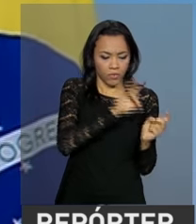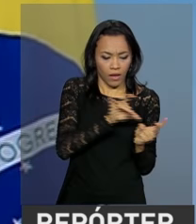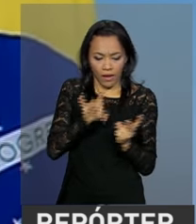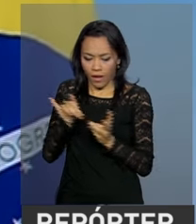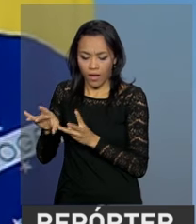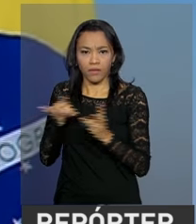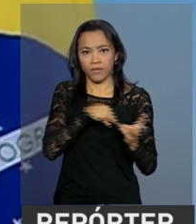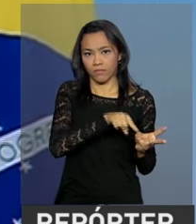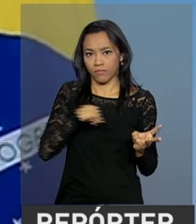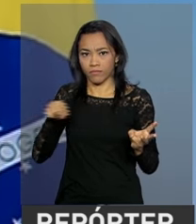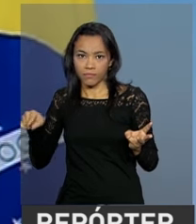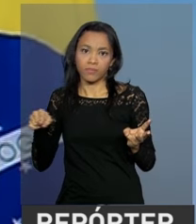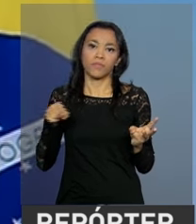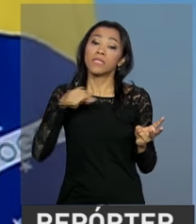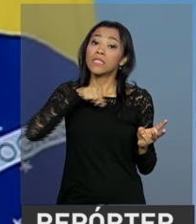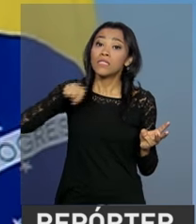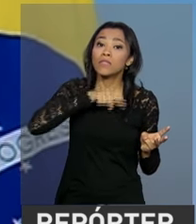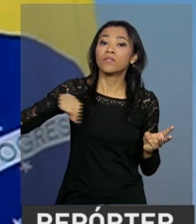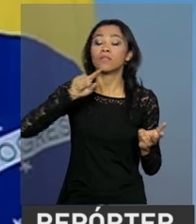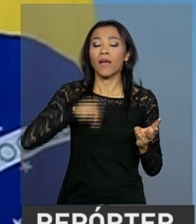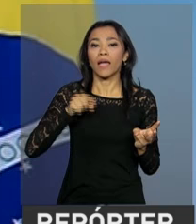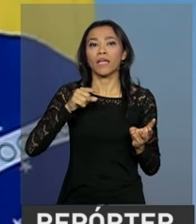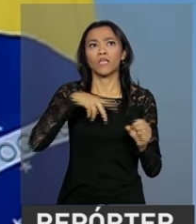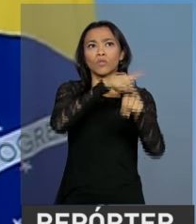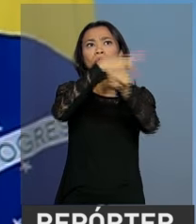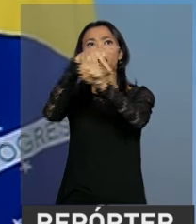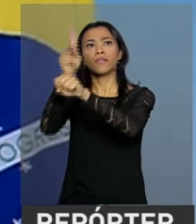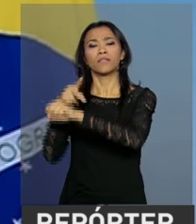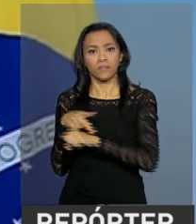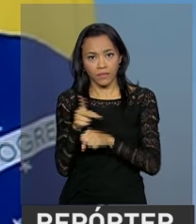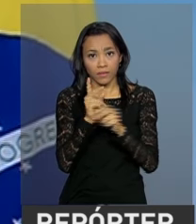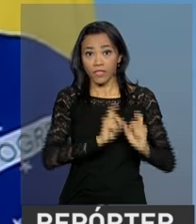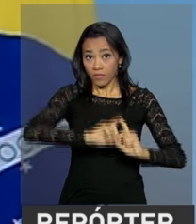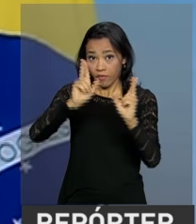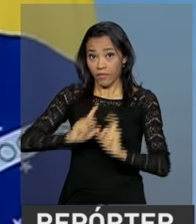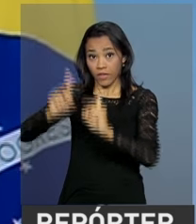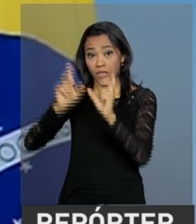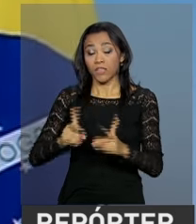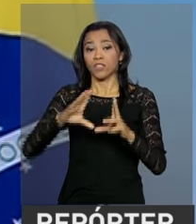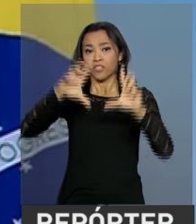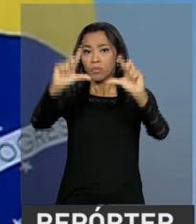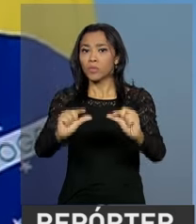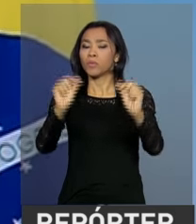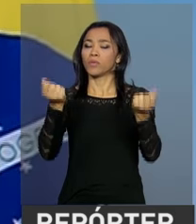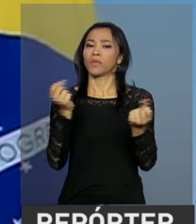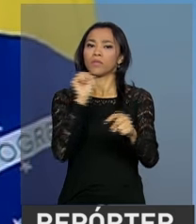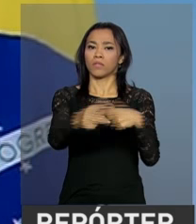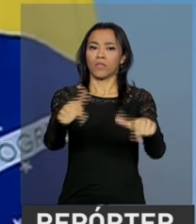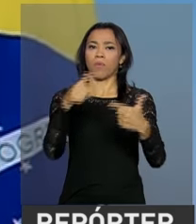está embutido um mecanismo que faz com que os países exportadores gerem menos empregos na sua